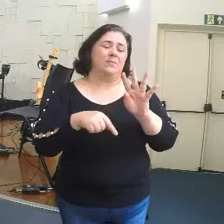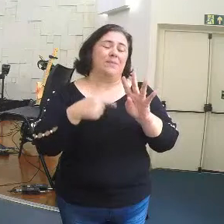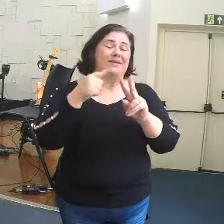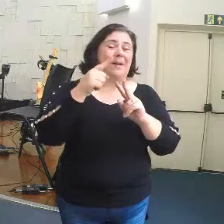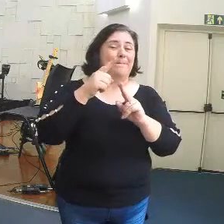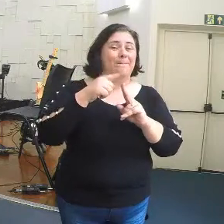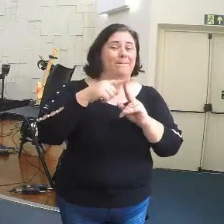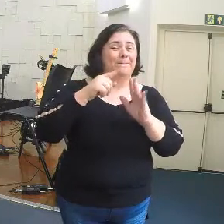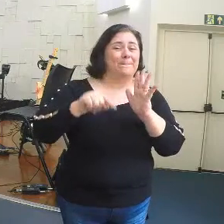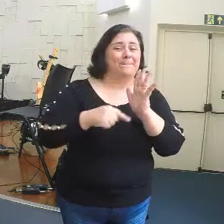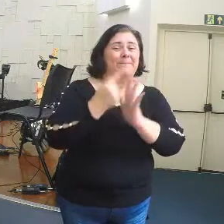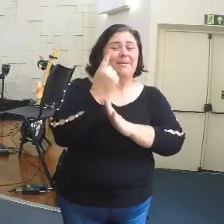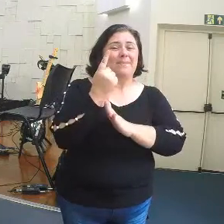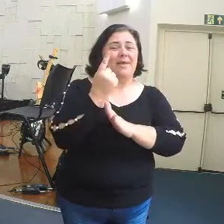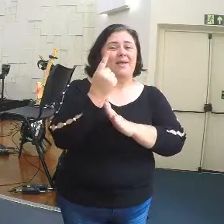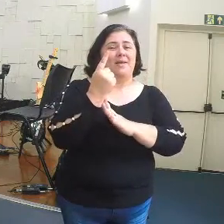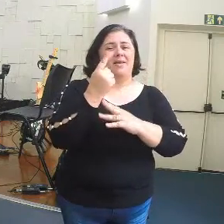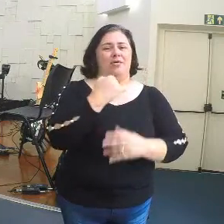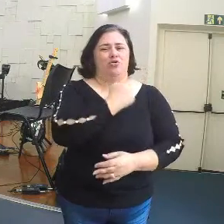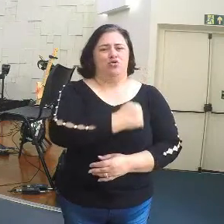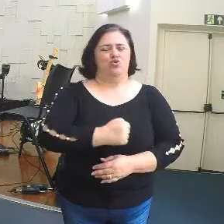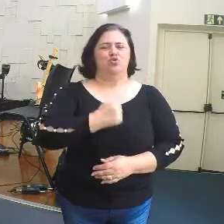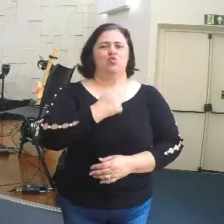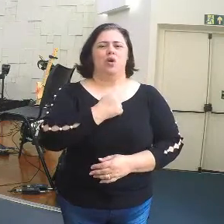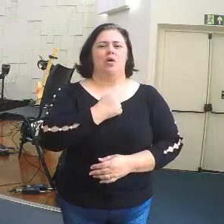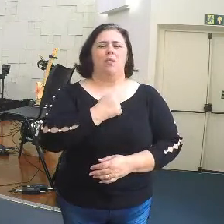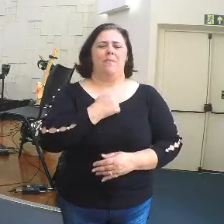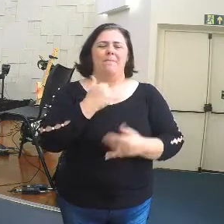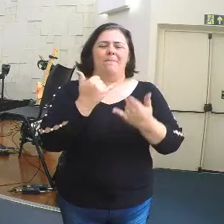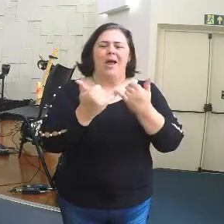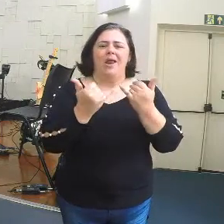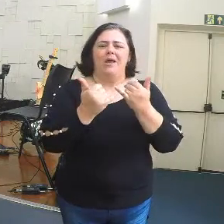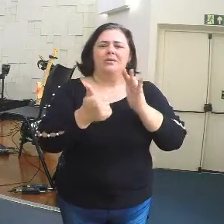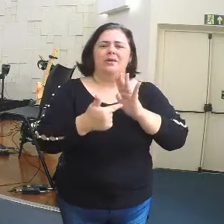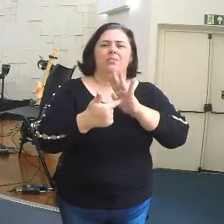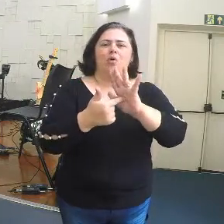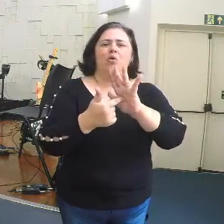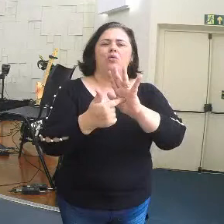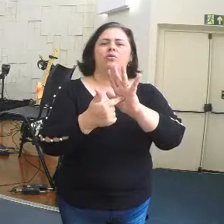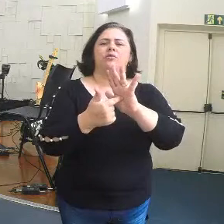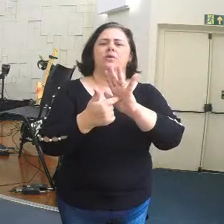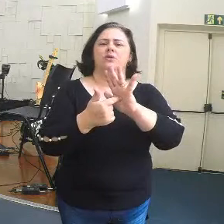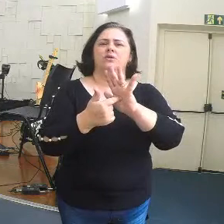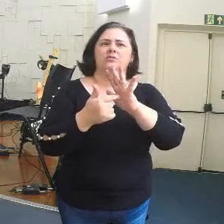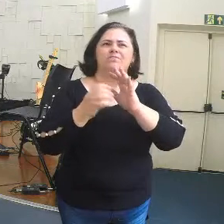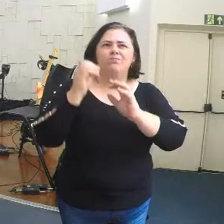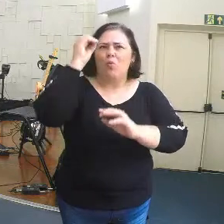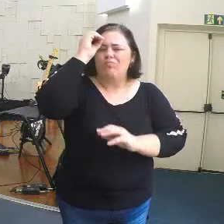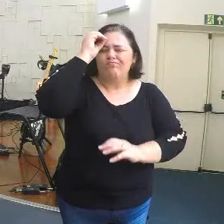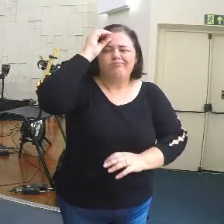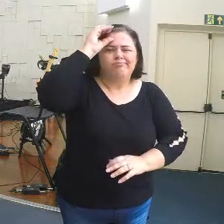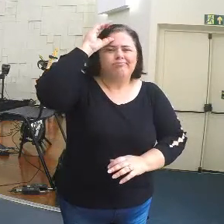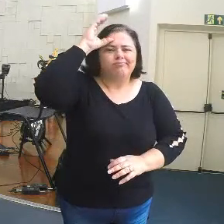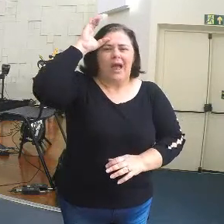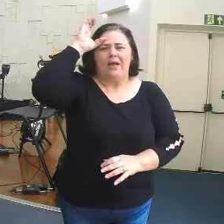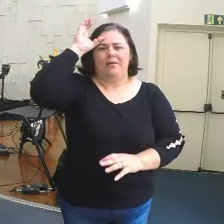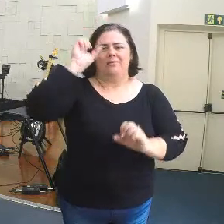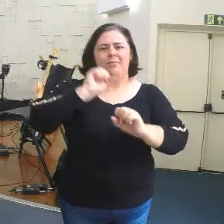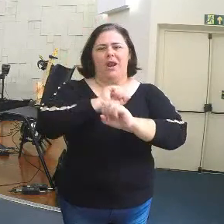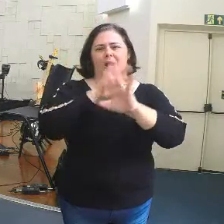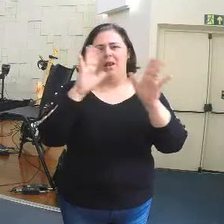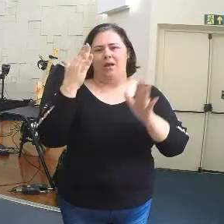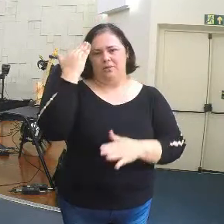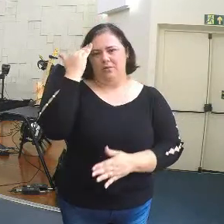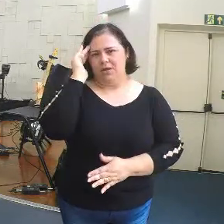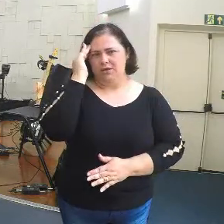encontramos, por exemplo, na segunda carta, que foi direcionada a uma igreja, a ênfase de João para que aquela igreja